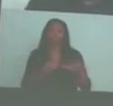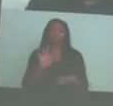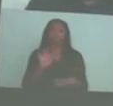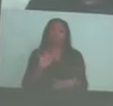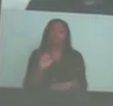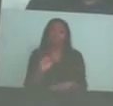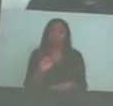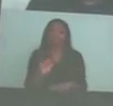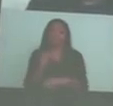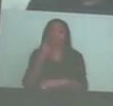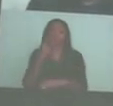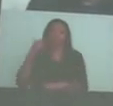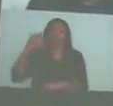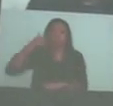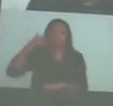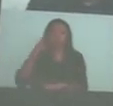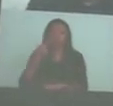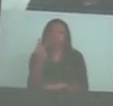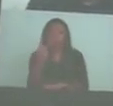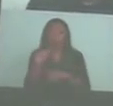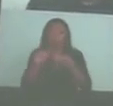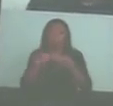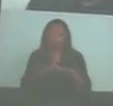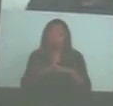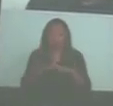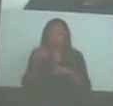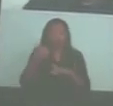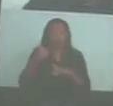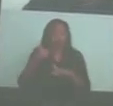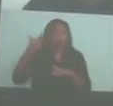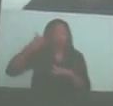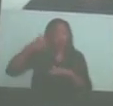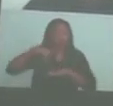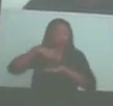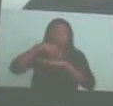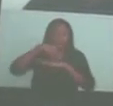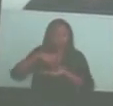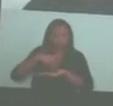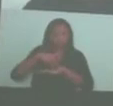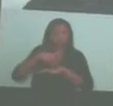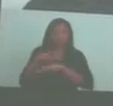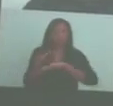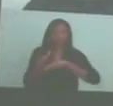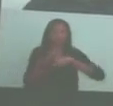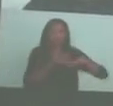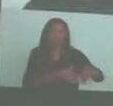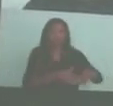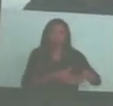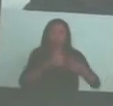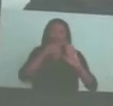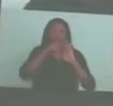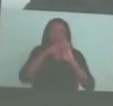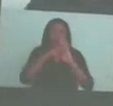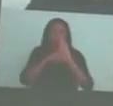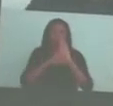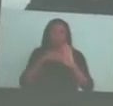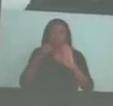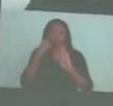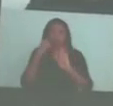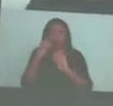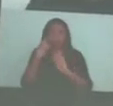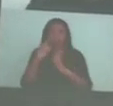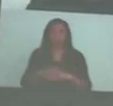não há mais oradores inscritos, passaremos à ordem do dia. Solicito ao primeiro secretário a verificação